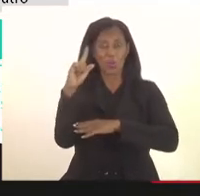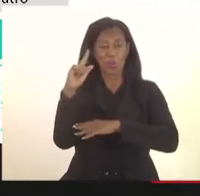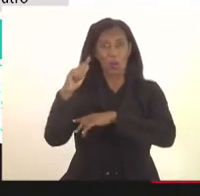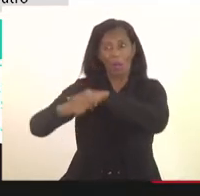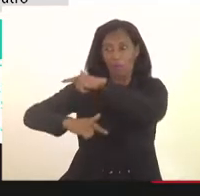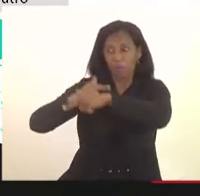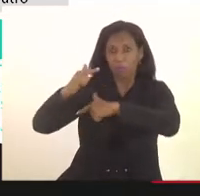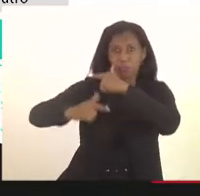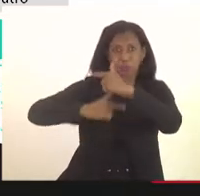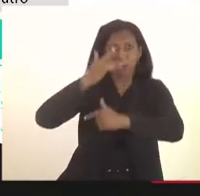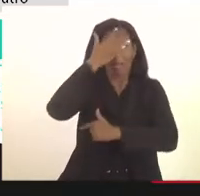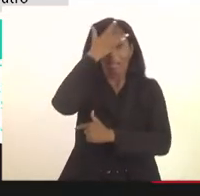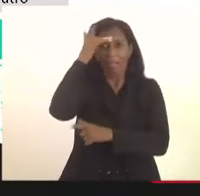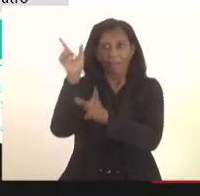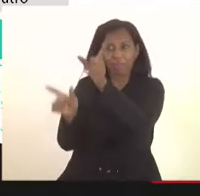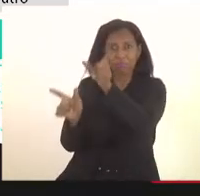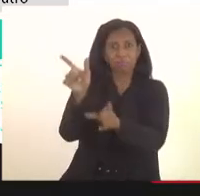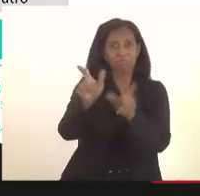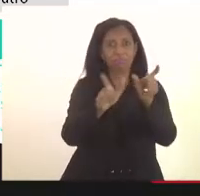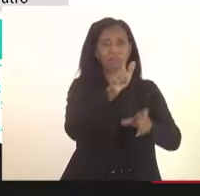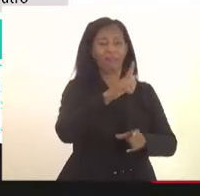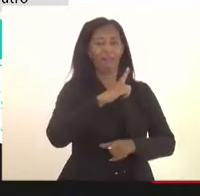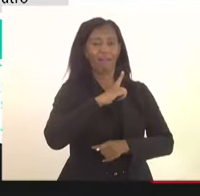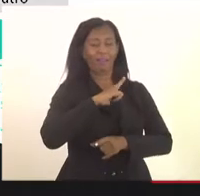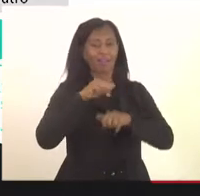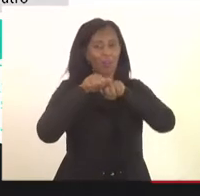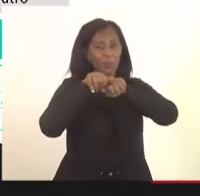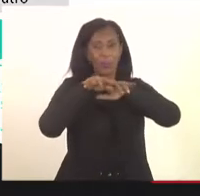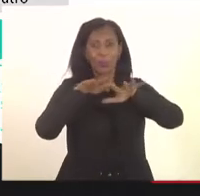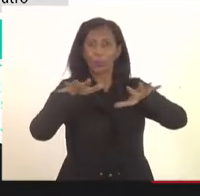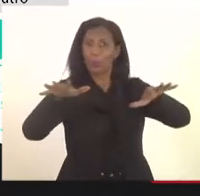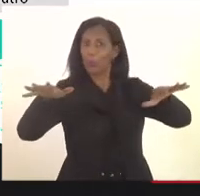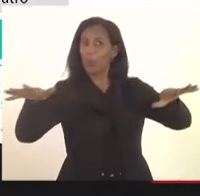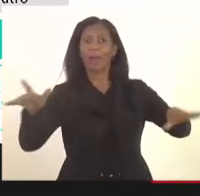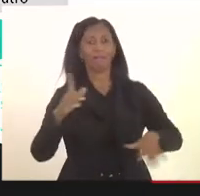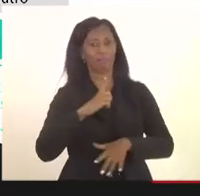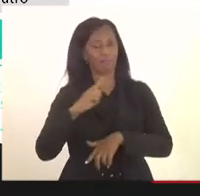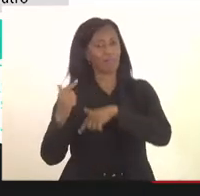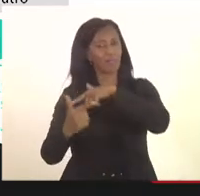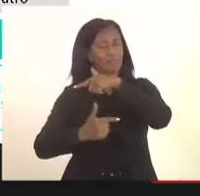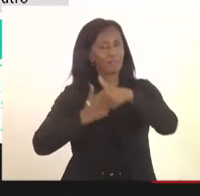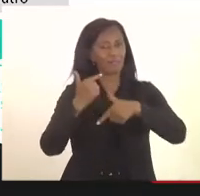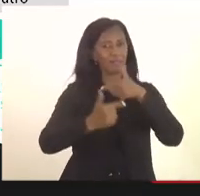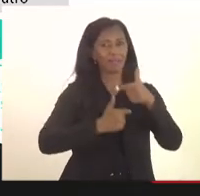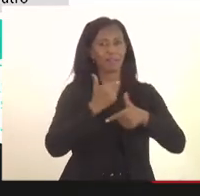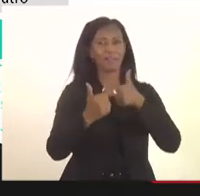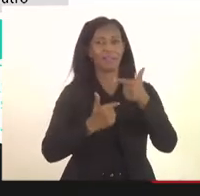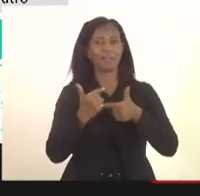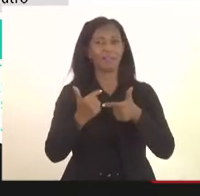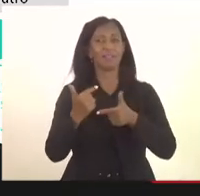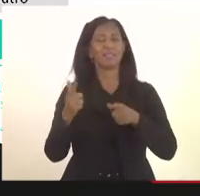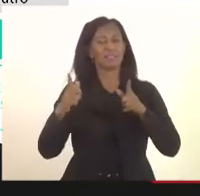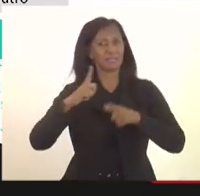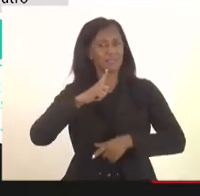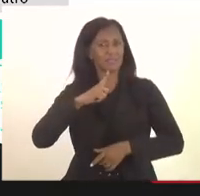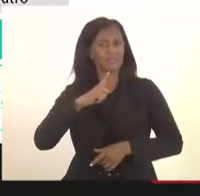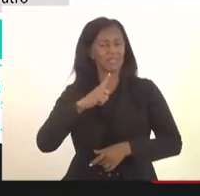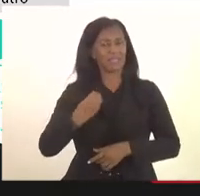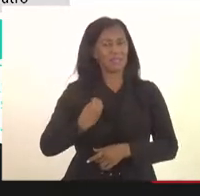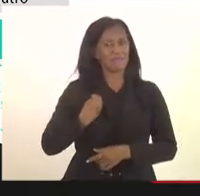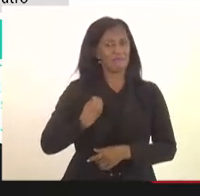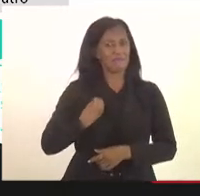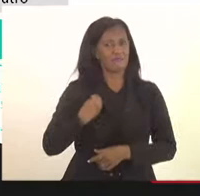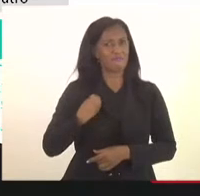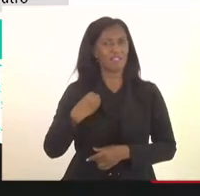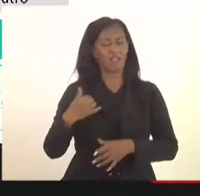estão espalhados aí tanto na Malásia, no Sudeste da Ásia, mas globalmente, né? Inclusive com uma presença muito grande aqui nas